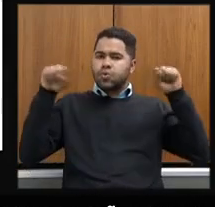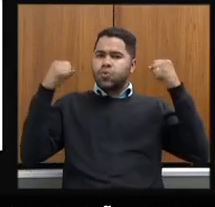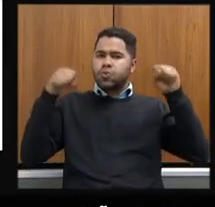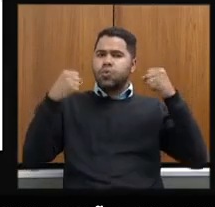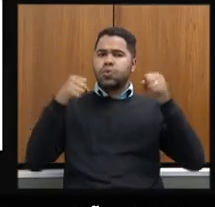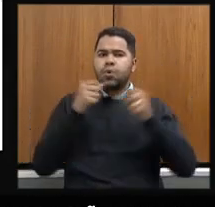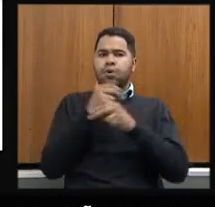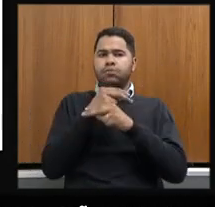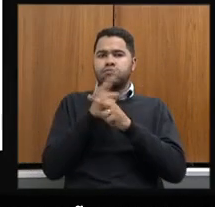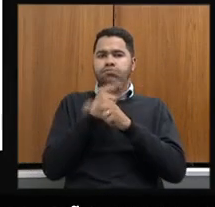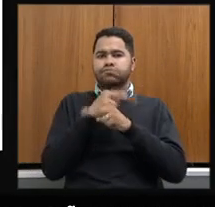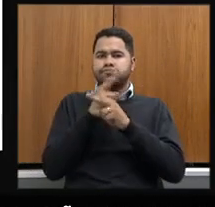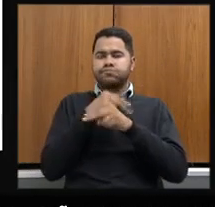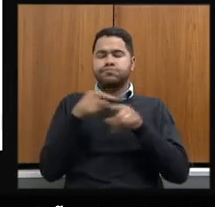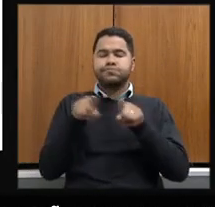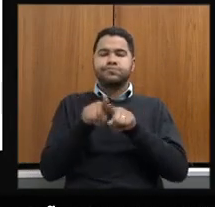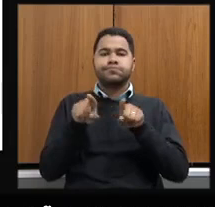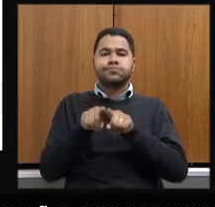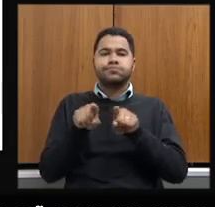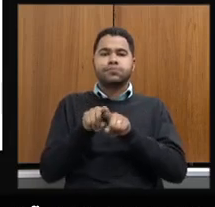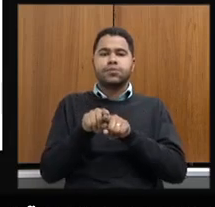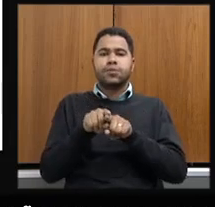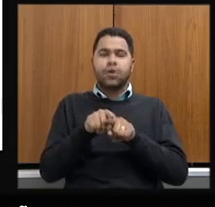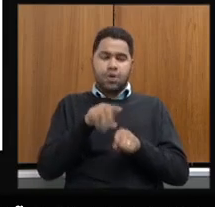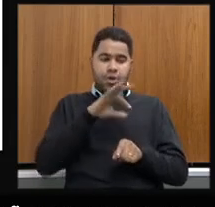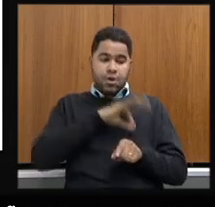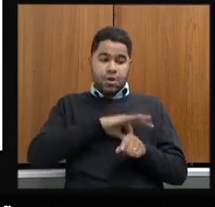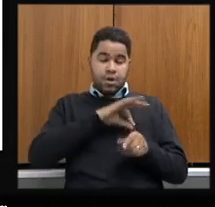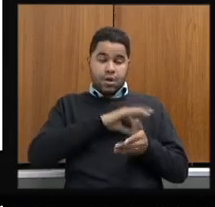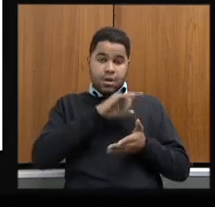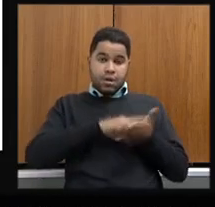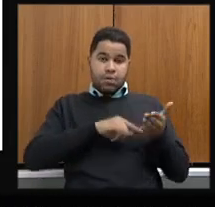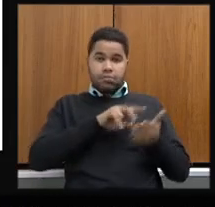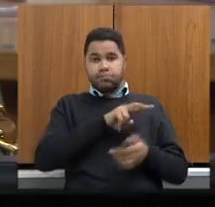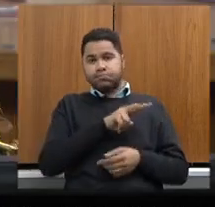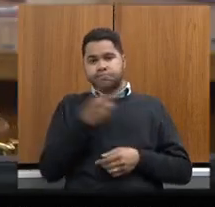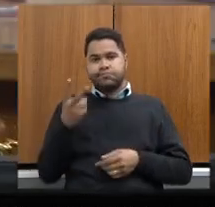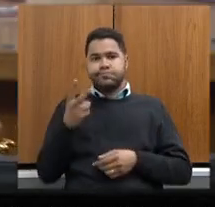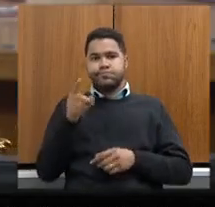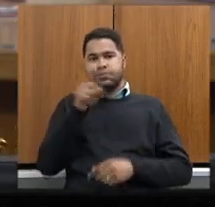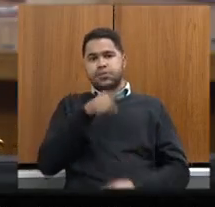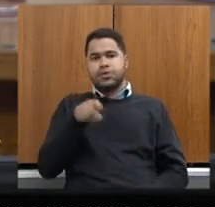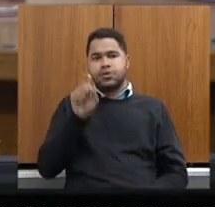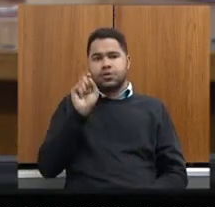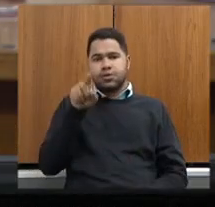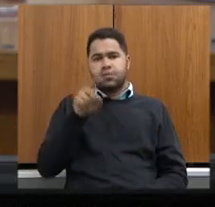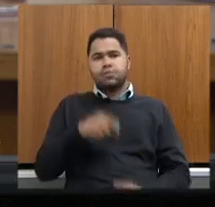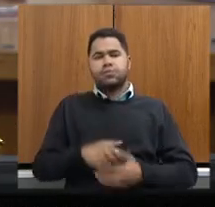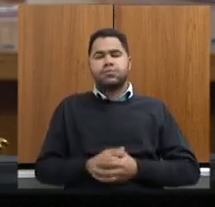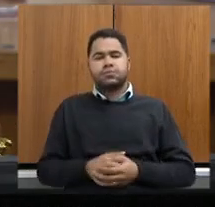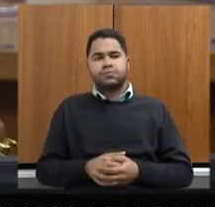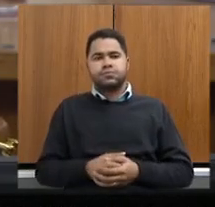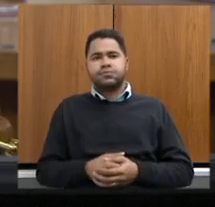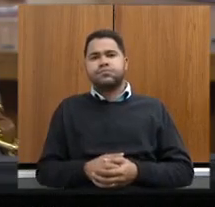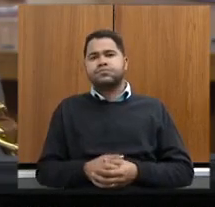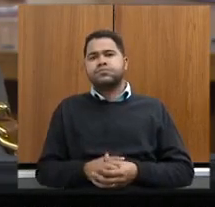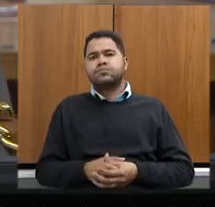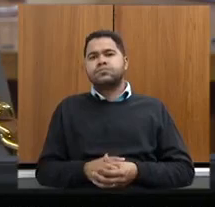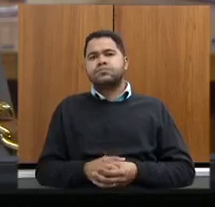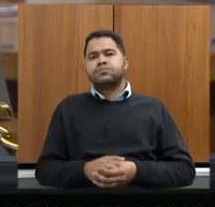pilates amiga e a migração da folha de pessoal para o banco Itaú pode conseguir e